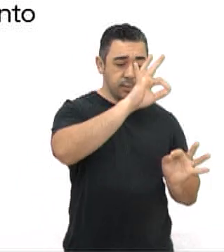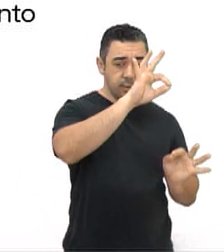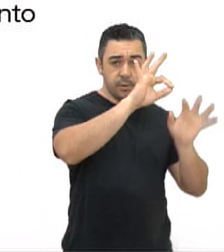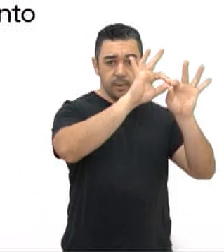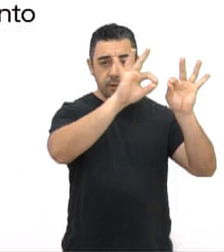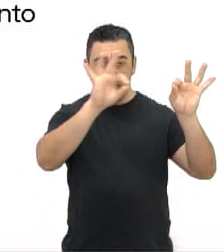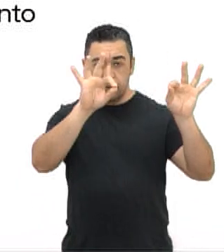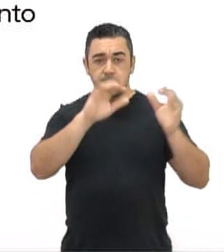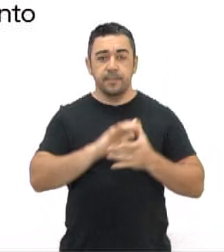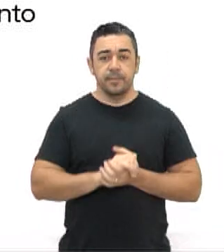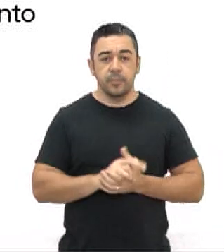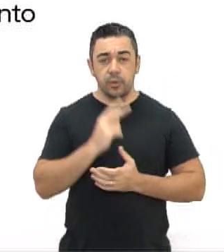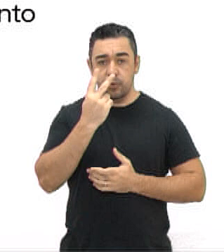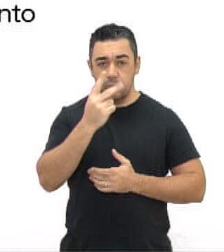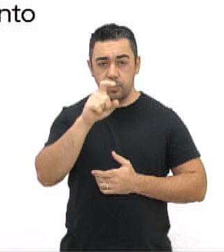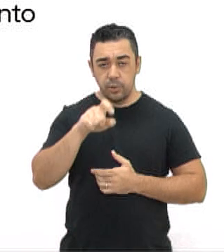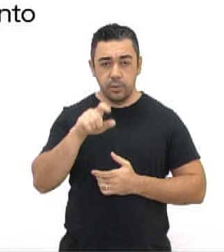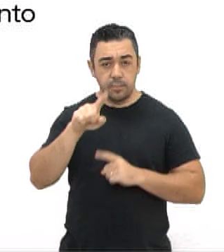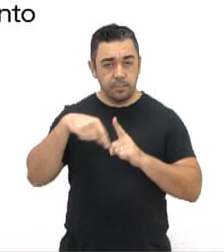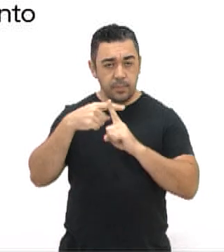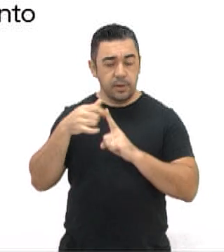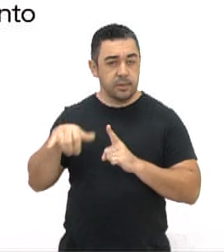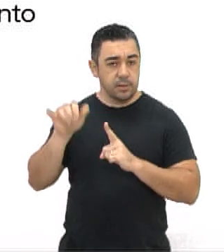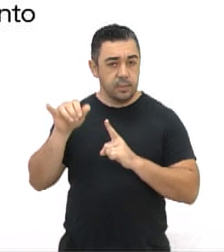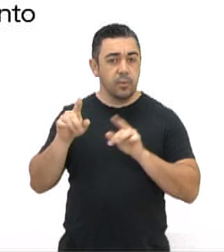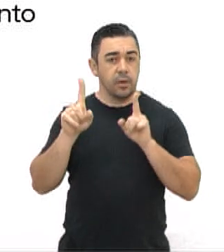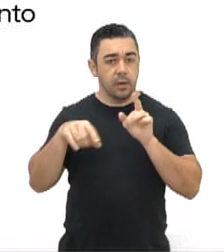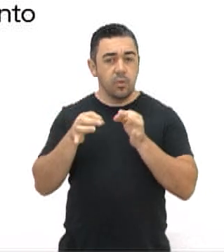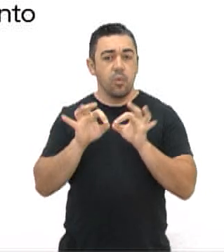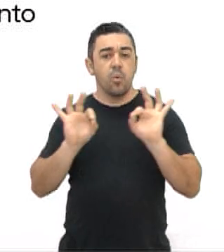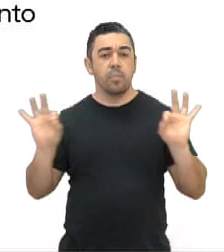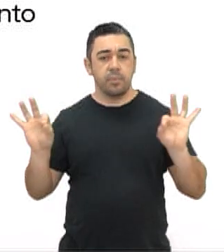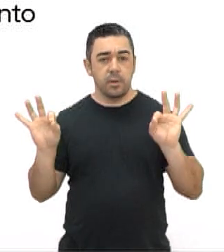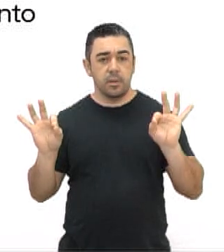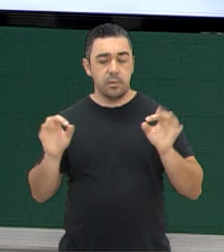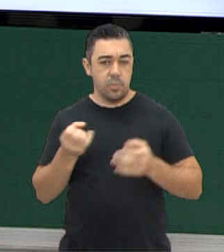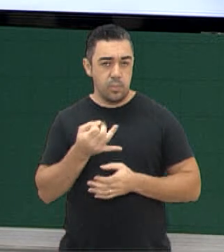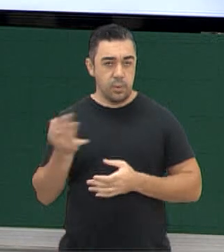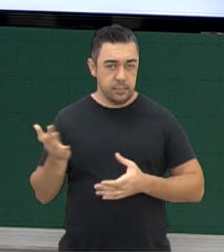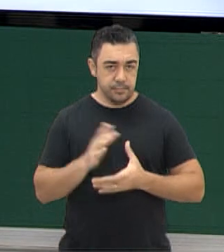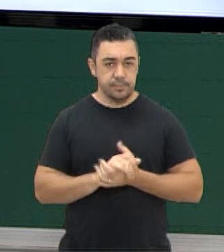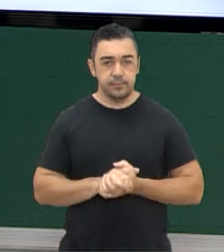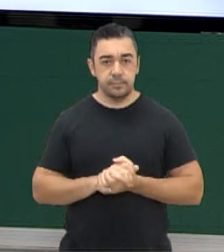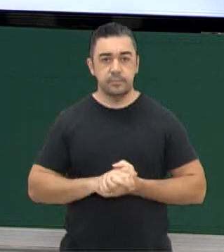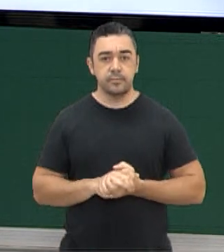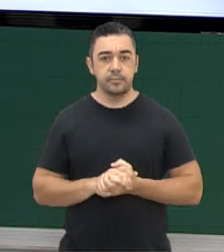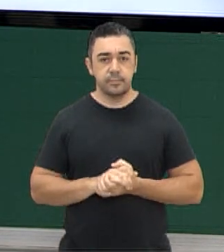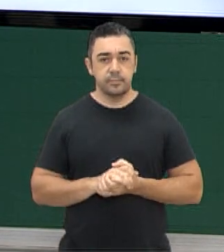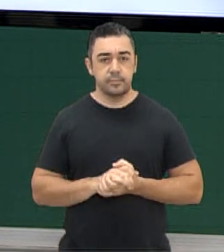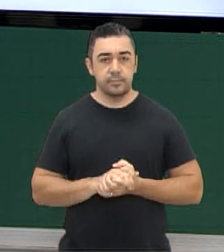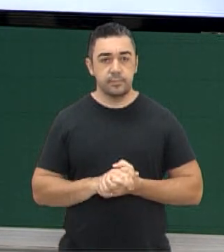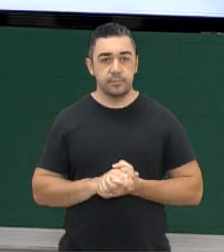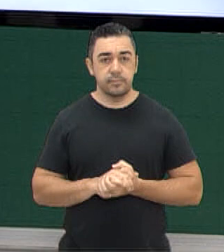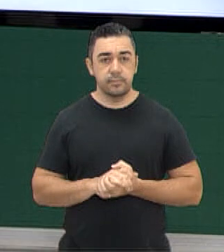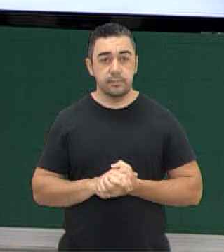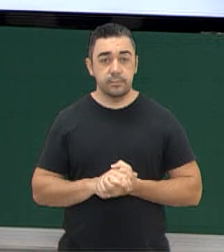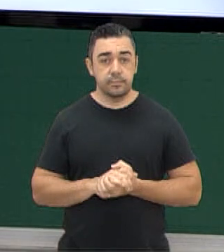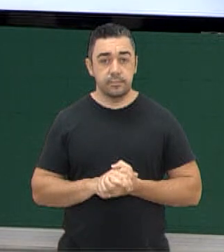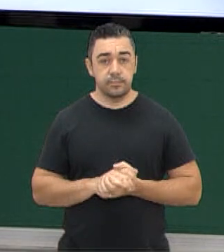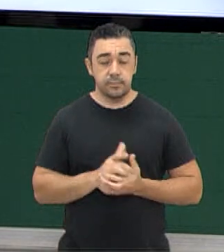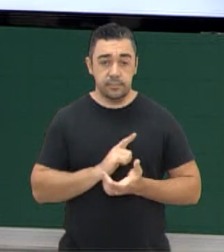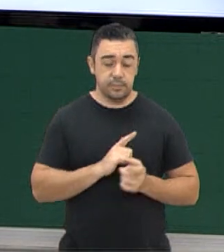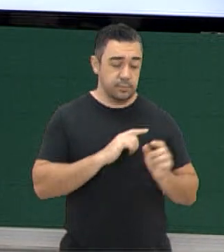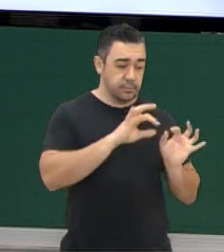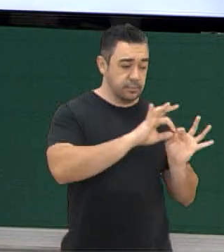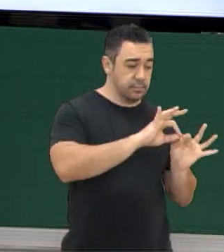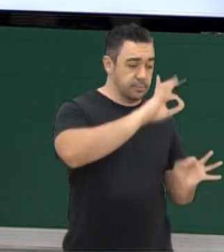2x mais y é a medida do comprimento. Então, ó, comprimento 2x mais o y. A largura